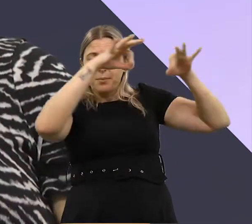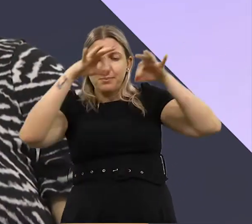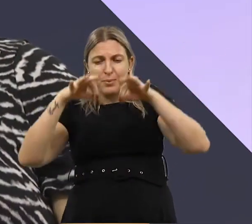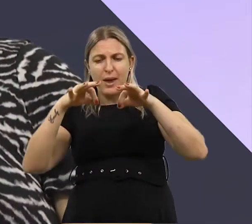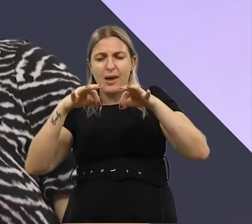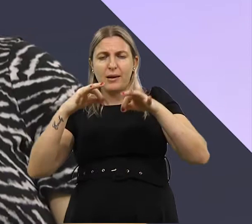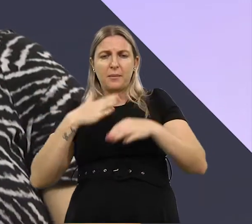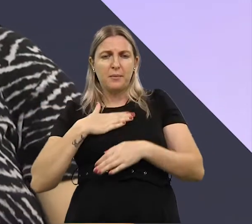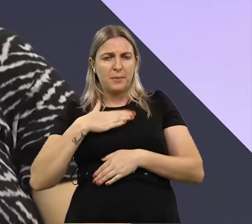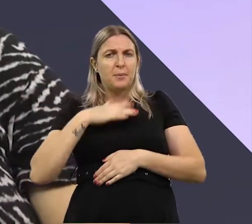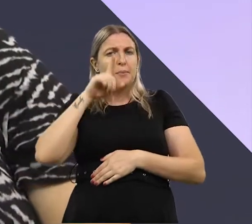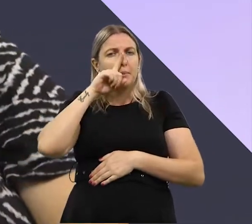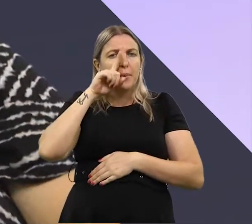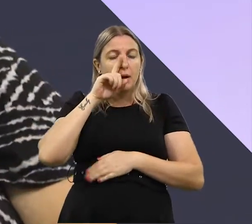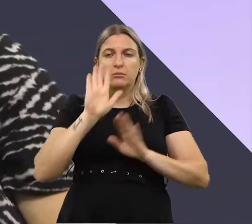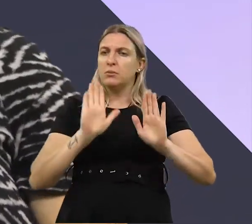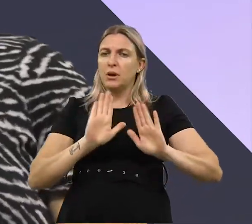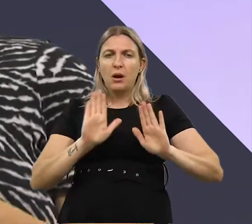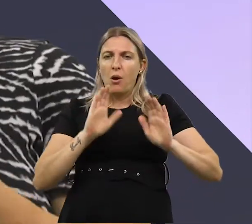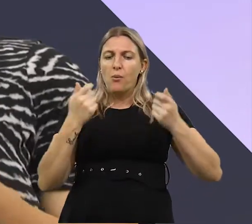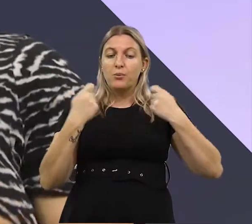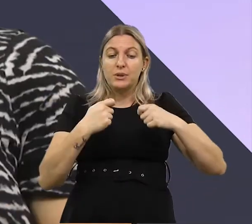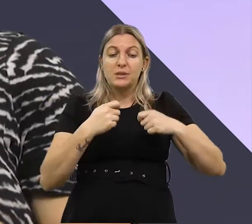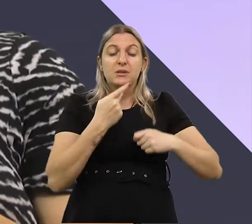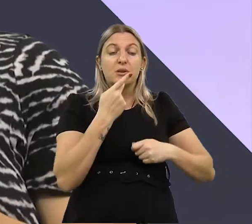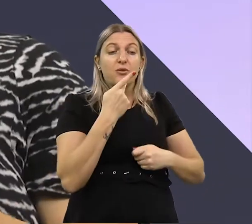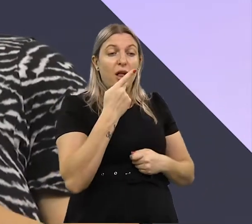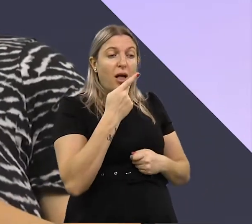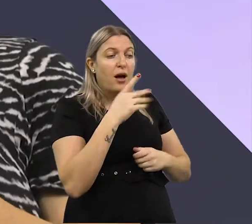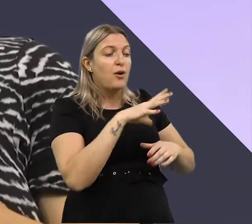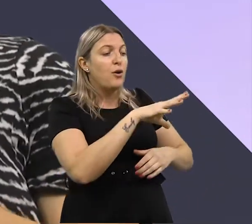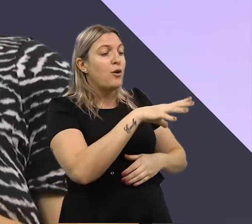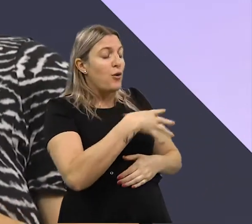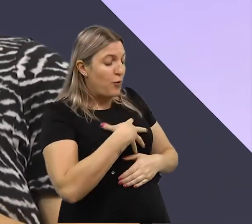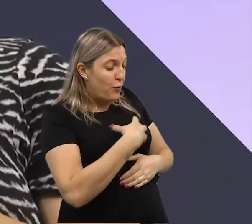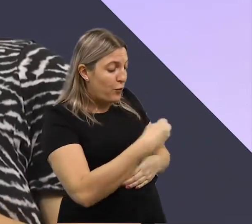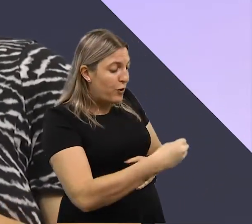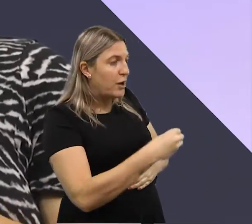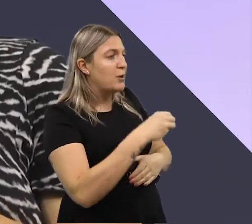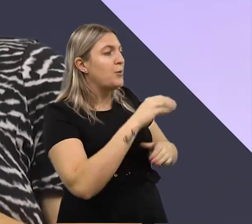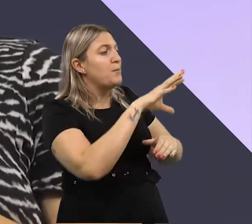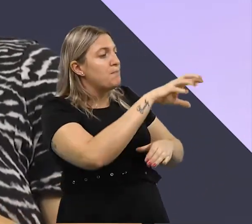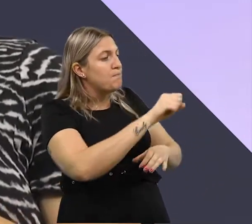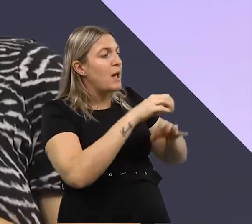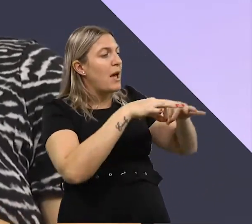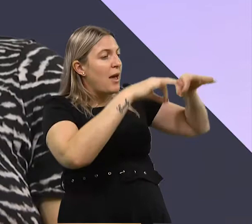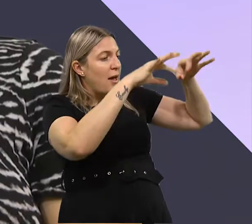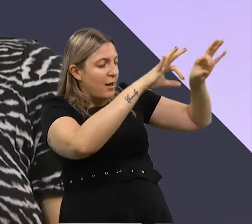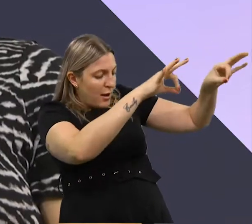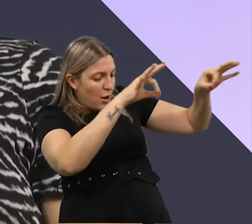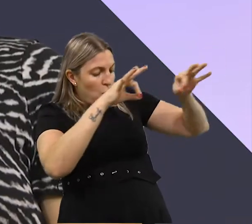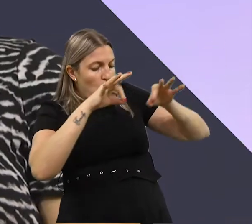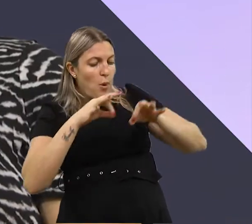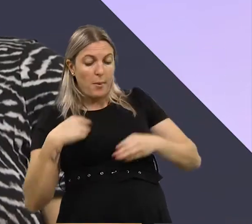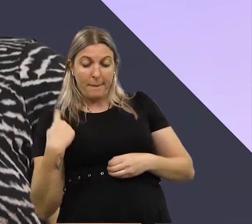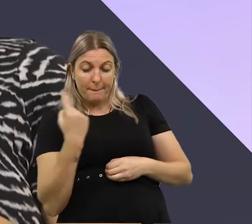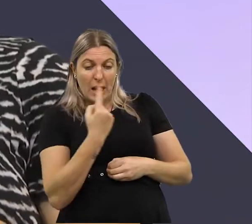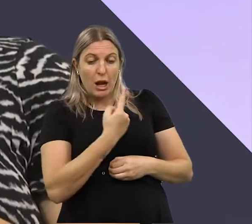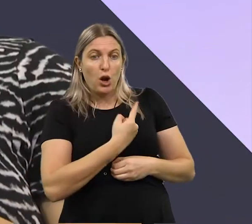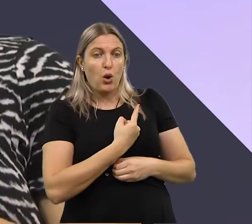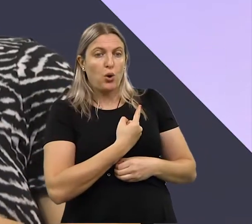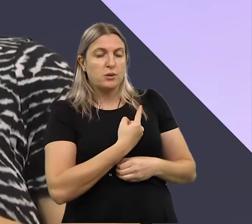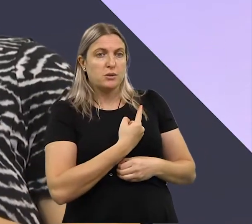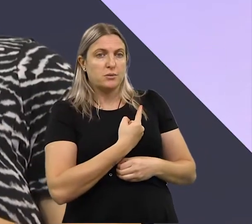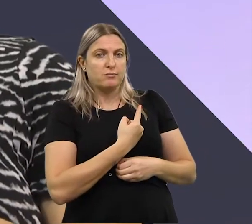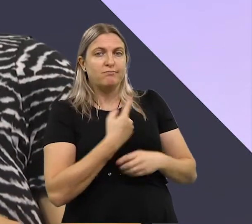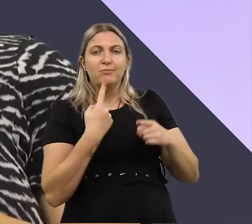Né? Como se a mãe fosse a única responsável por ter que fazer aquela tarefa. Então, são pequenas atitudes que acabam